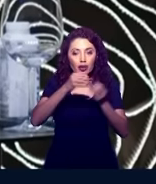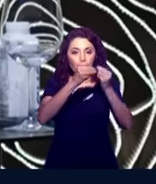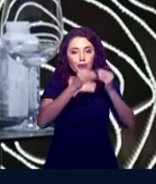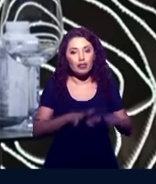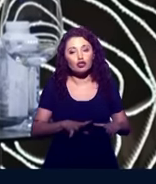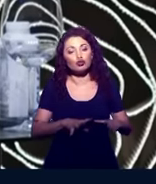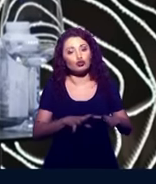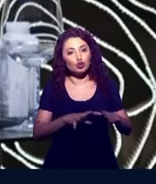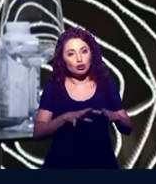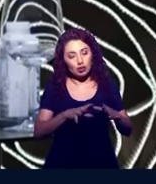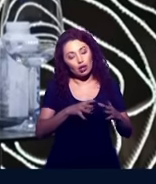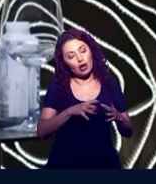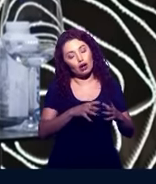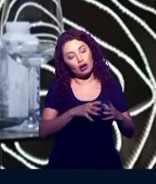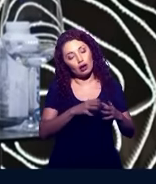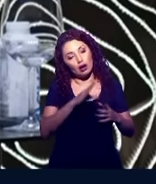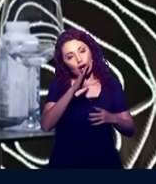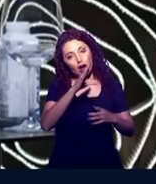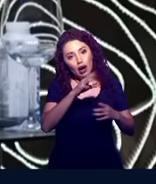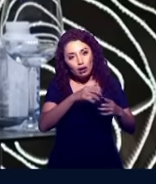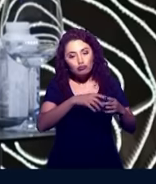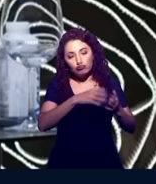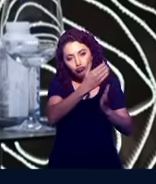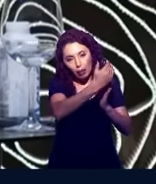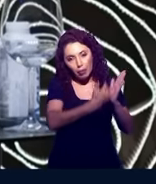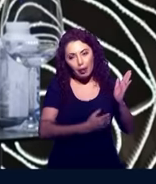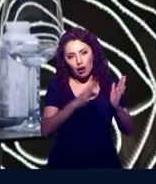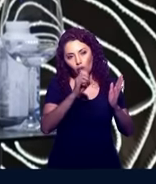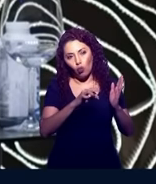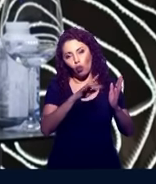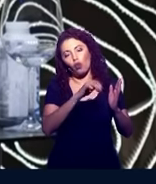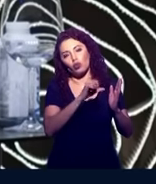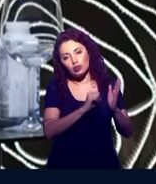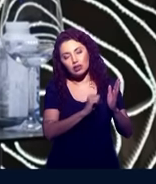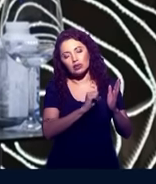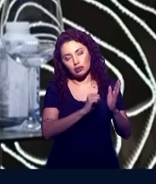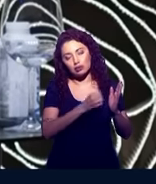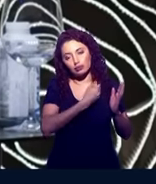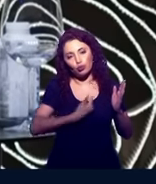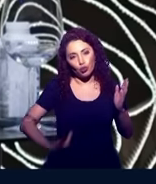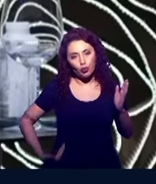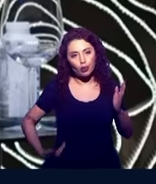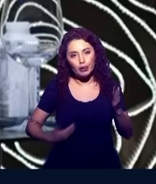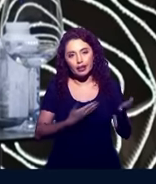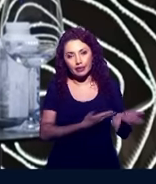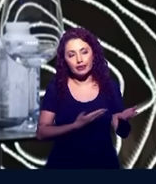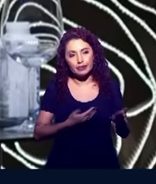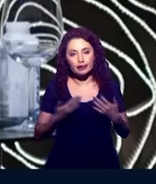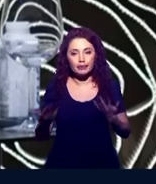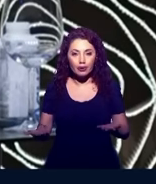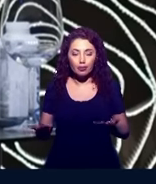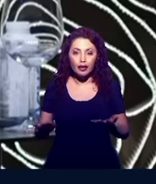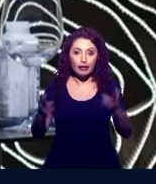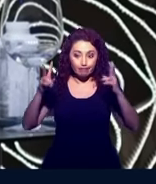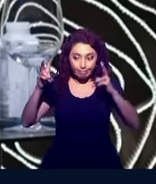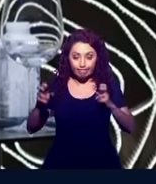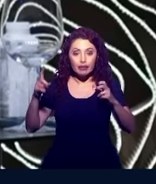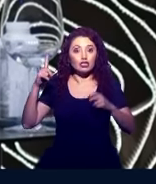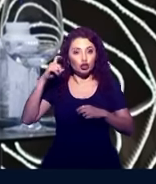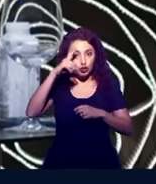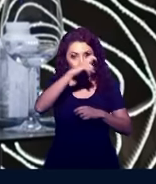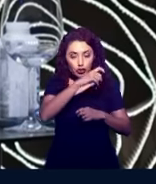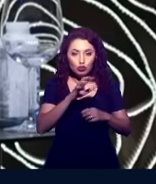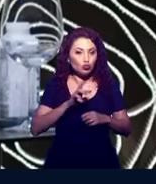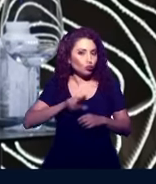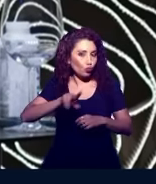públicas a partir do novo Marco fiscal Então são decisões complexas difíceis de explicar não são coisas